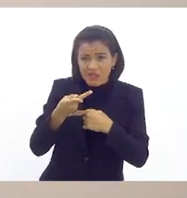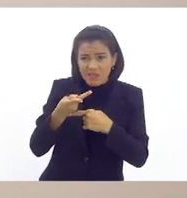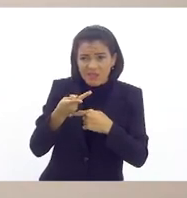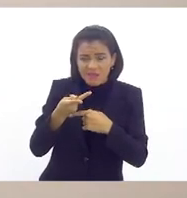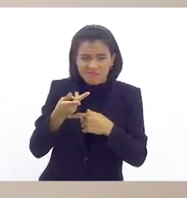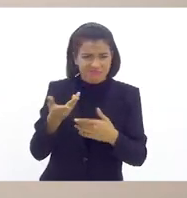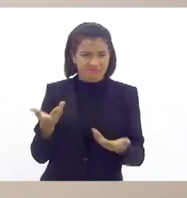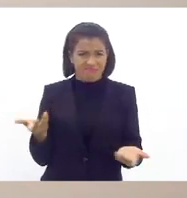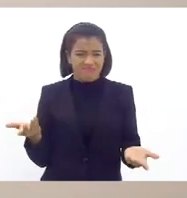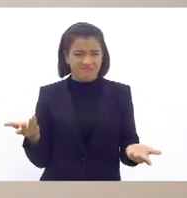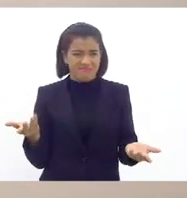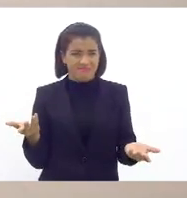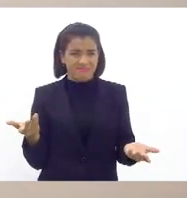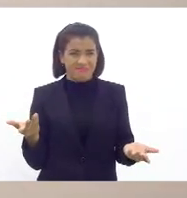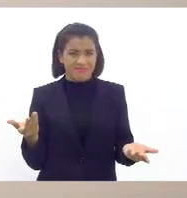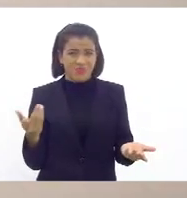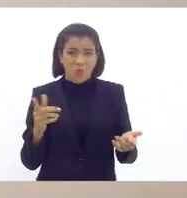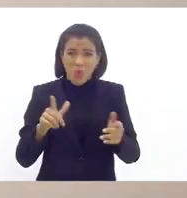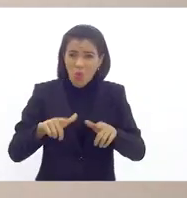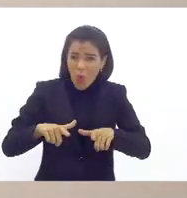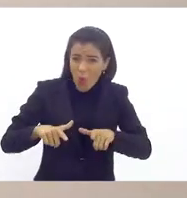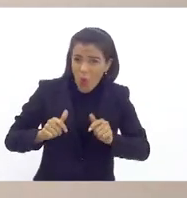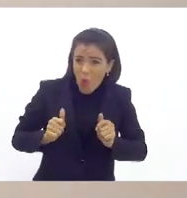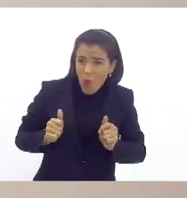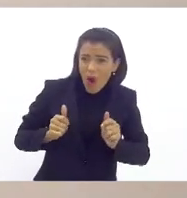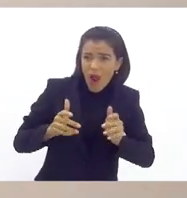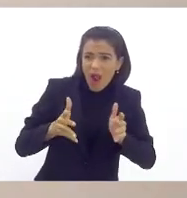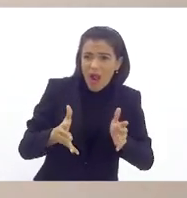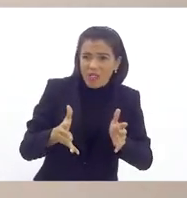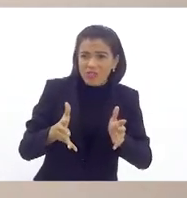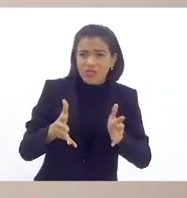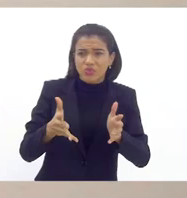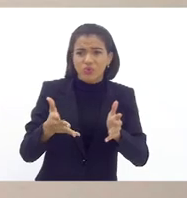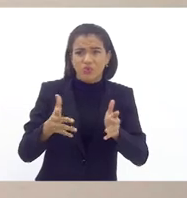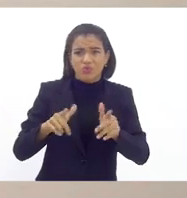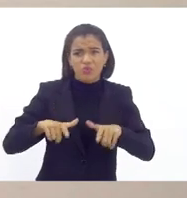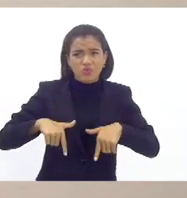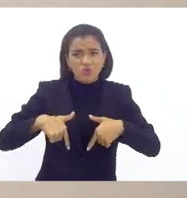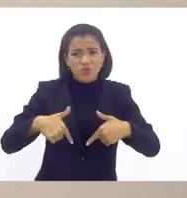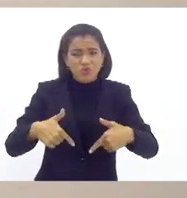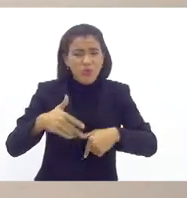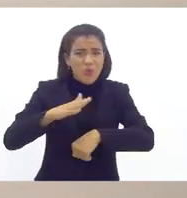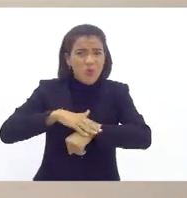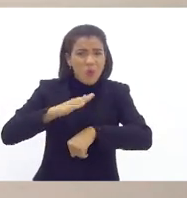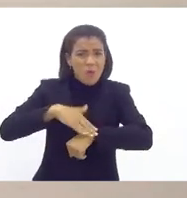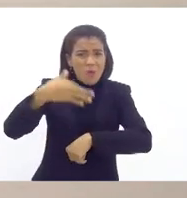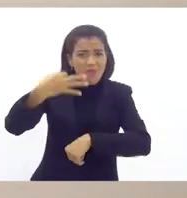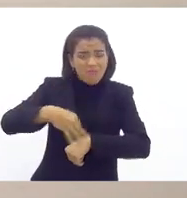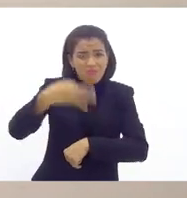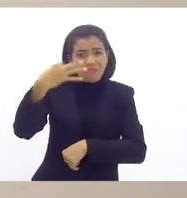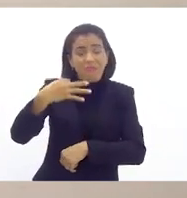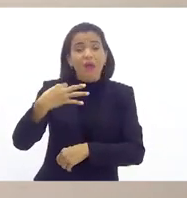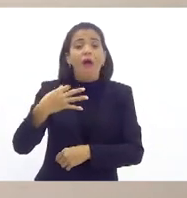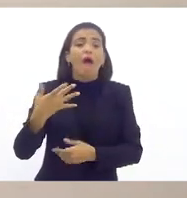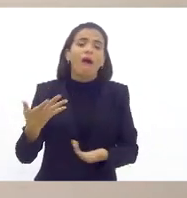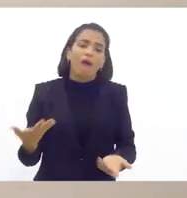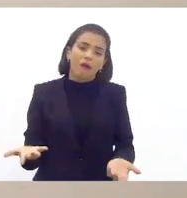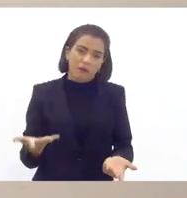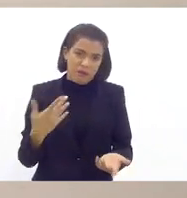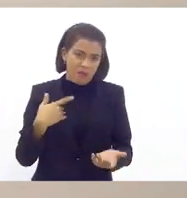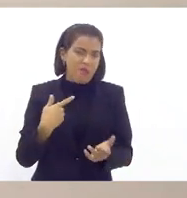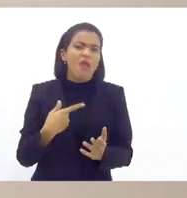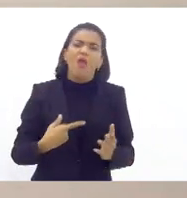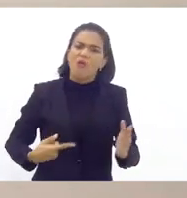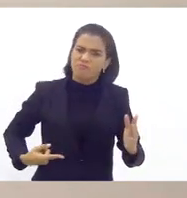Falei, uma coisa, uma atitude, deveria ter tomado uma atitude no momento exato. E aí acabou, que eu fiz o